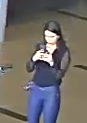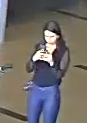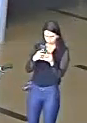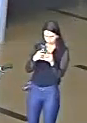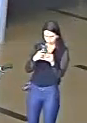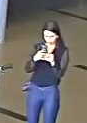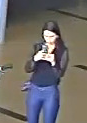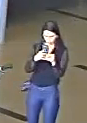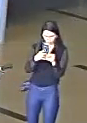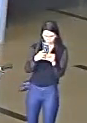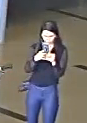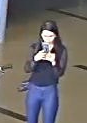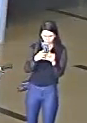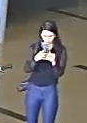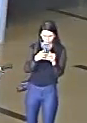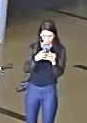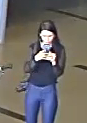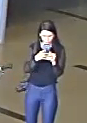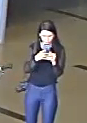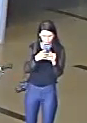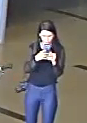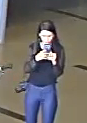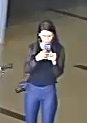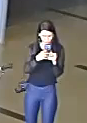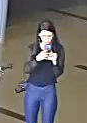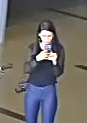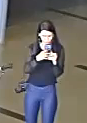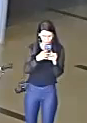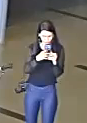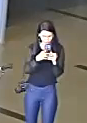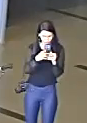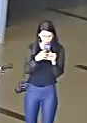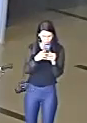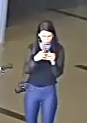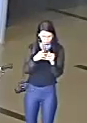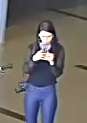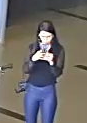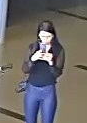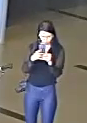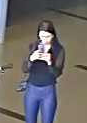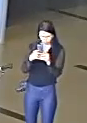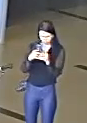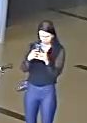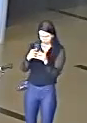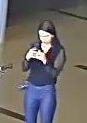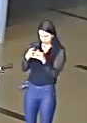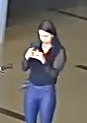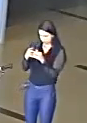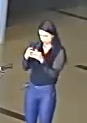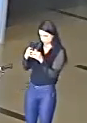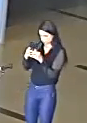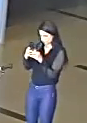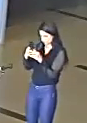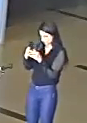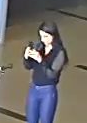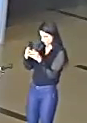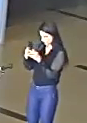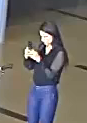e isso não foi feito né e continua lá foi feito então estão recebendo aqui a informação de que foi arrumado agora então